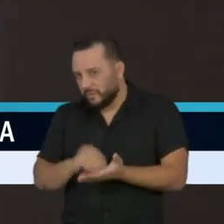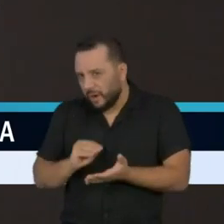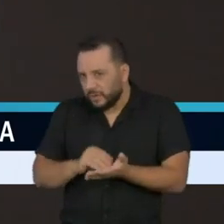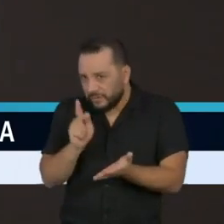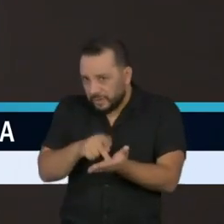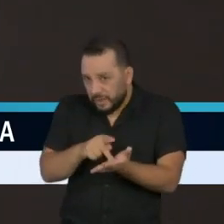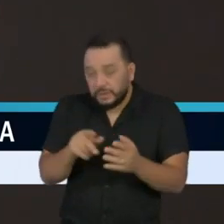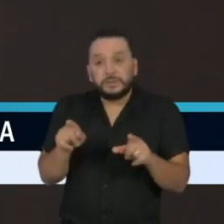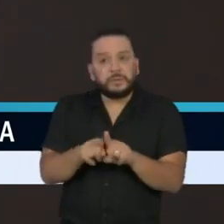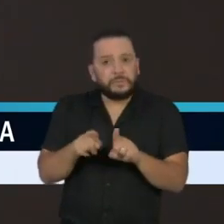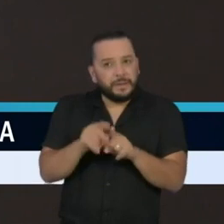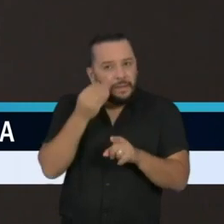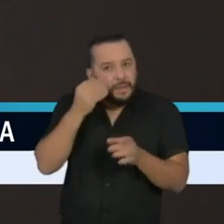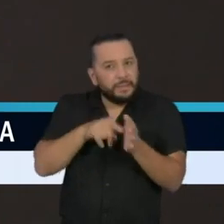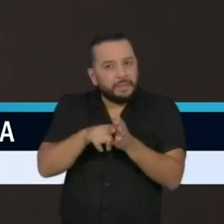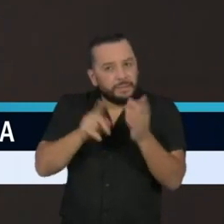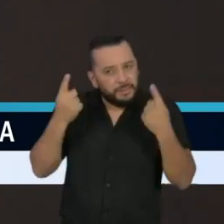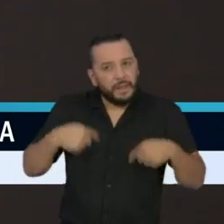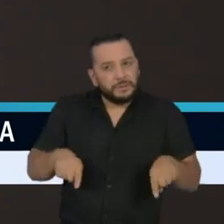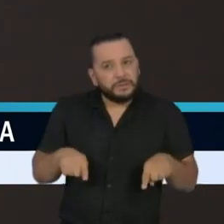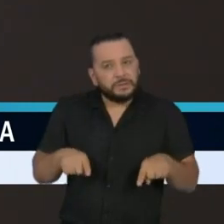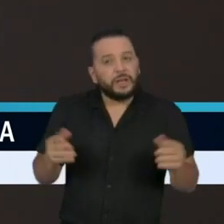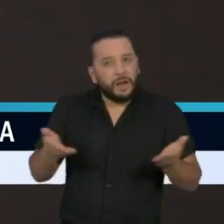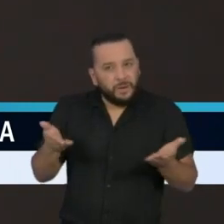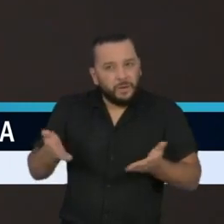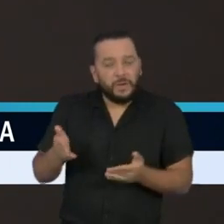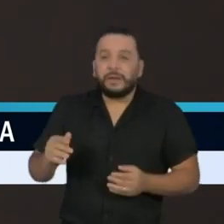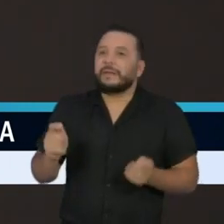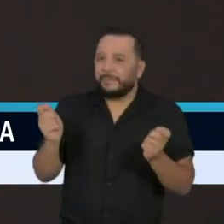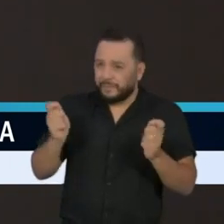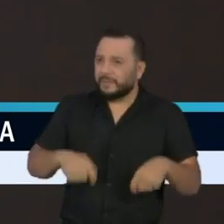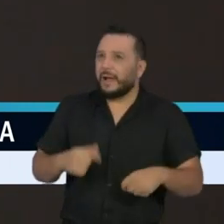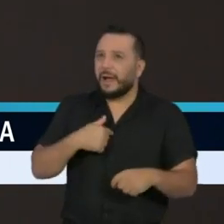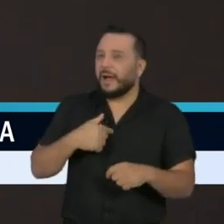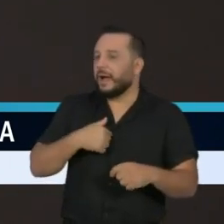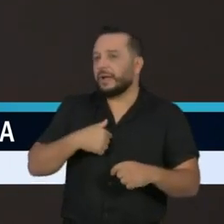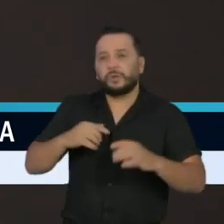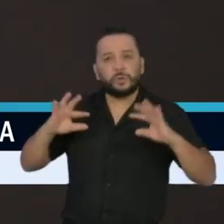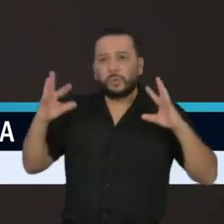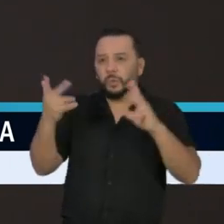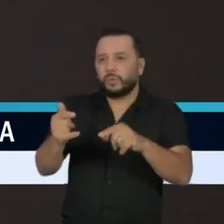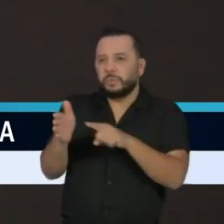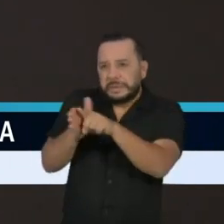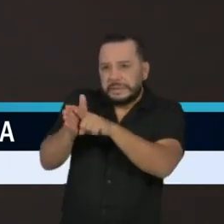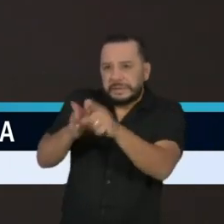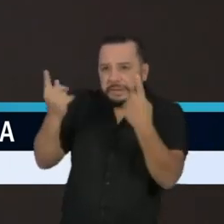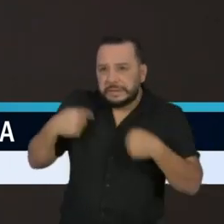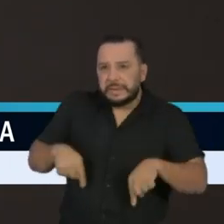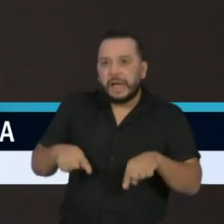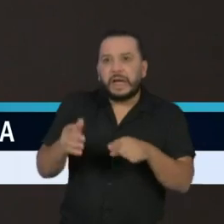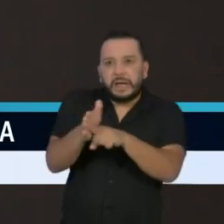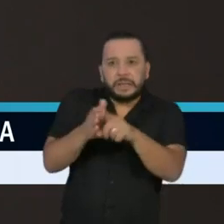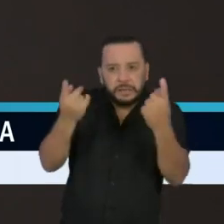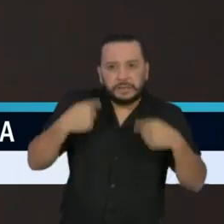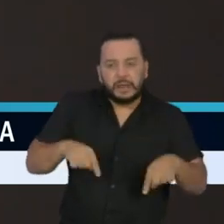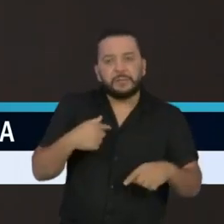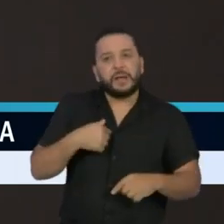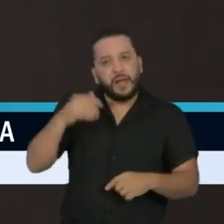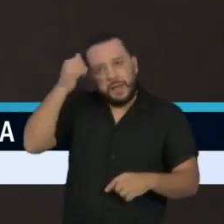pretende adotar uma política de testar em massa, que é o que a OMS tem dito, que é mais efetivo para diminuir a